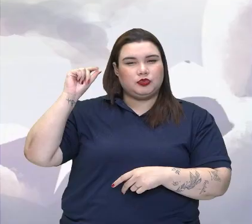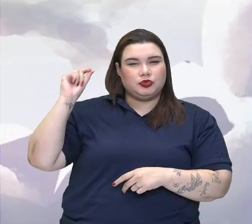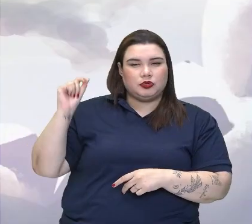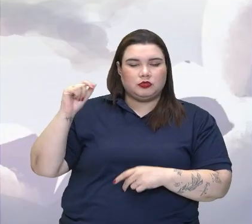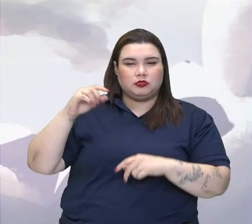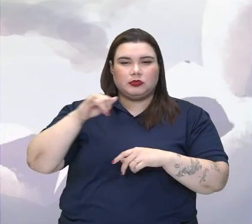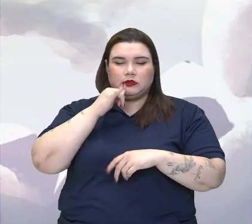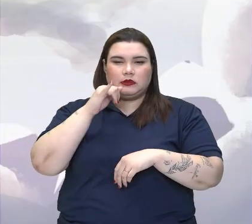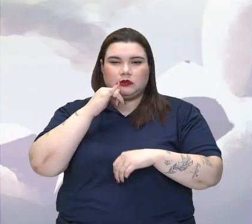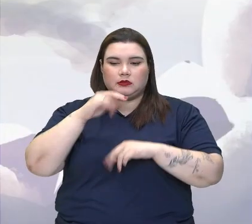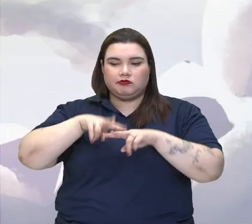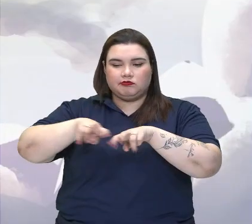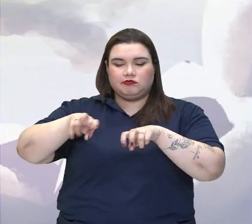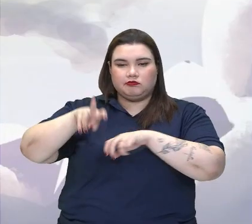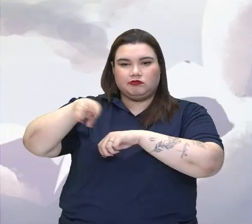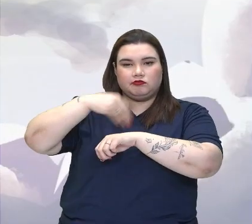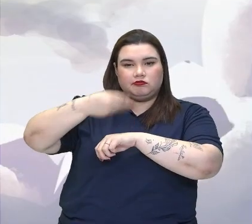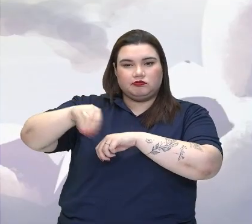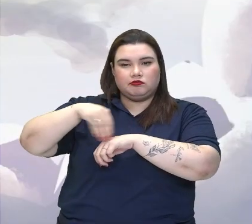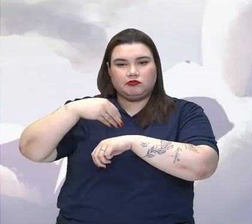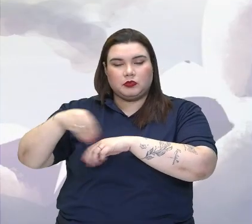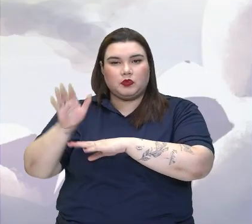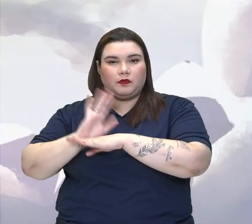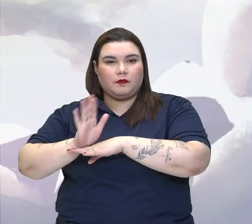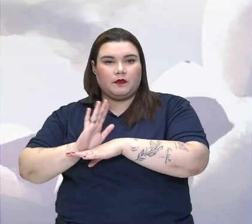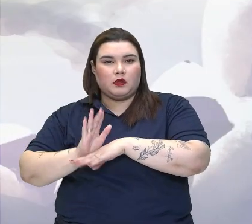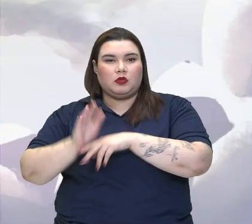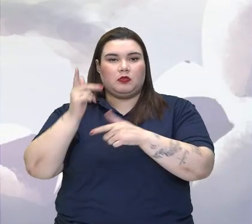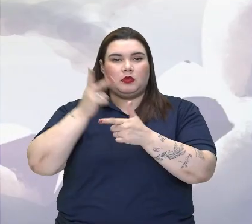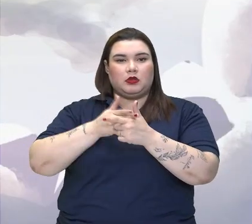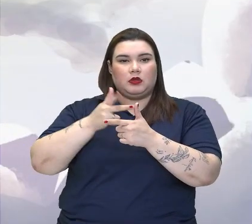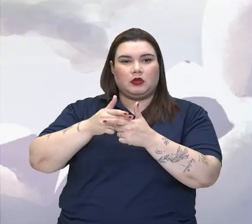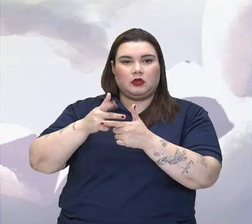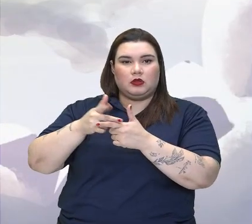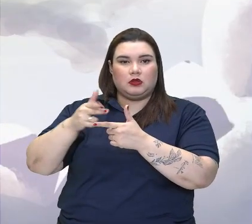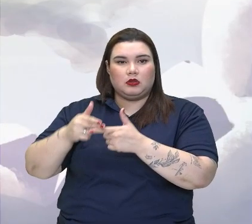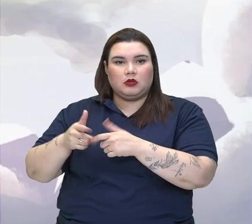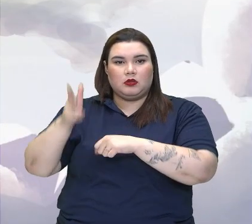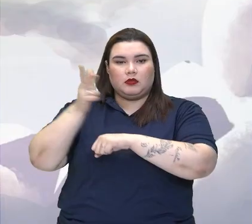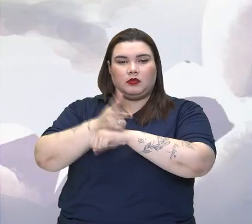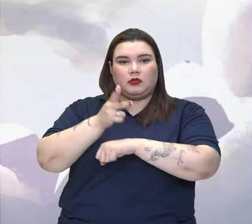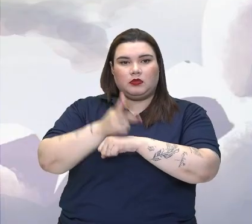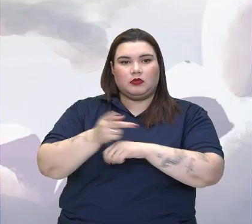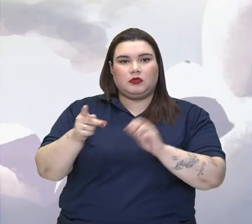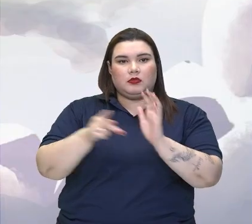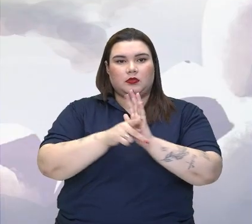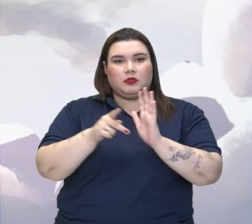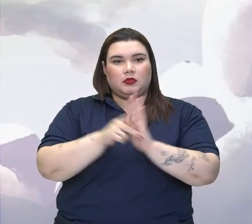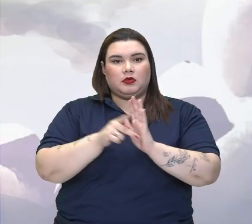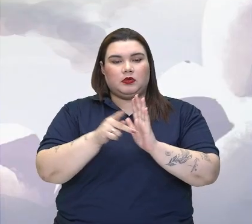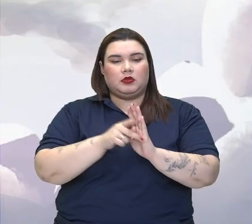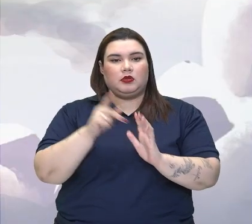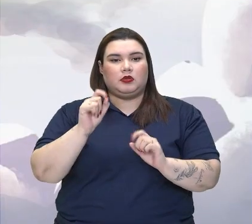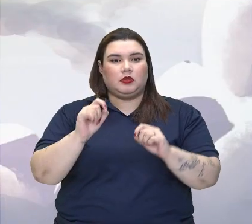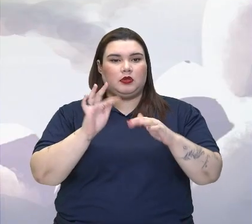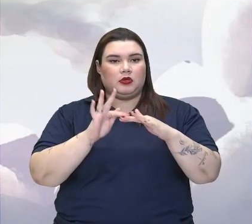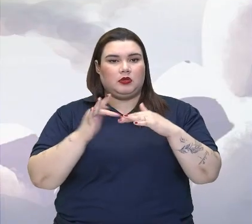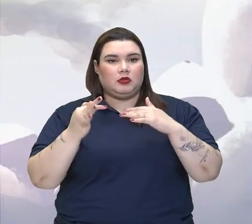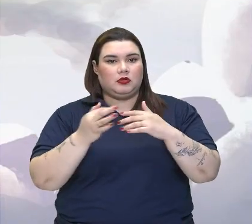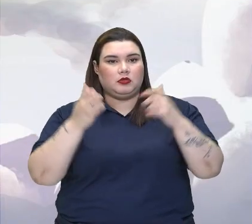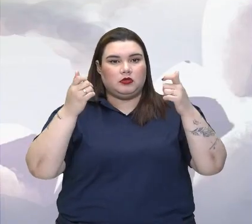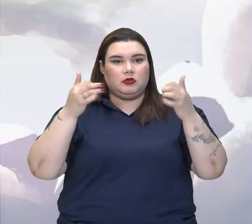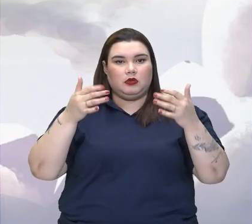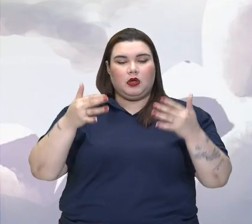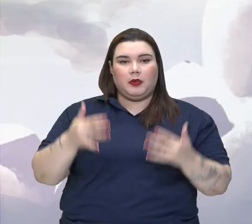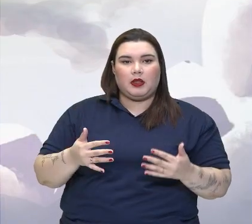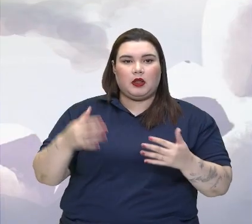arqueólogos ali dos filmes, dos seriados, dos vídeos das redes sociais falam das civilizações